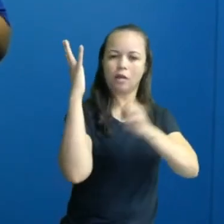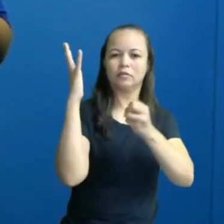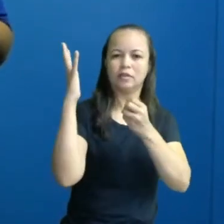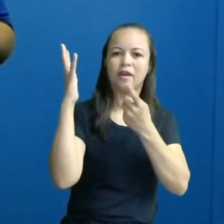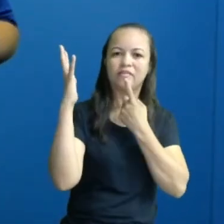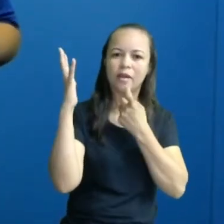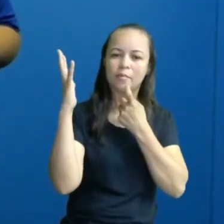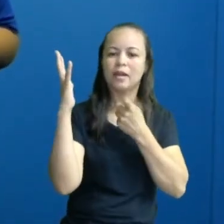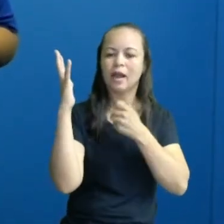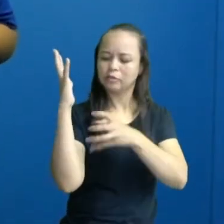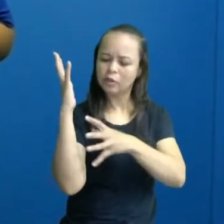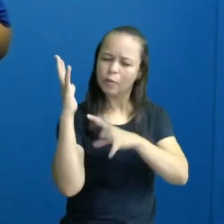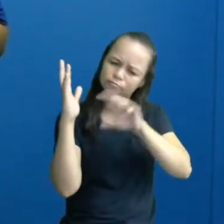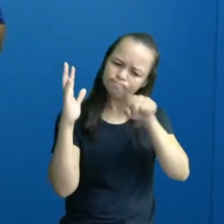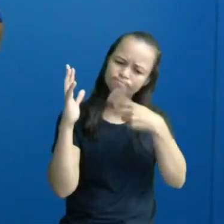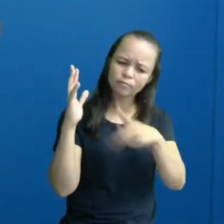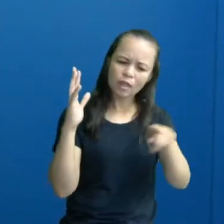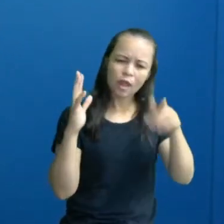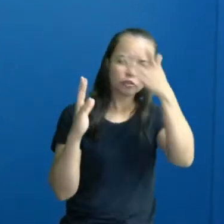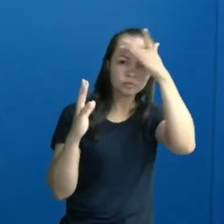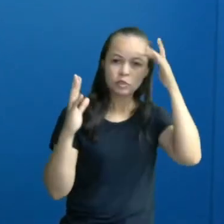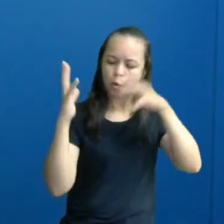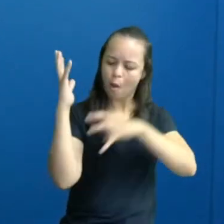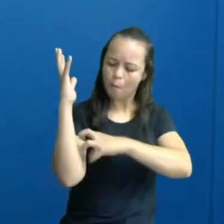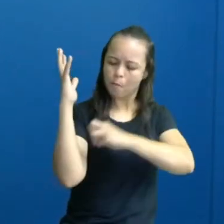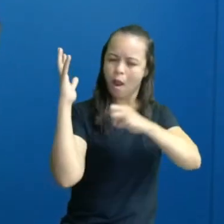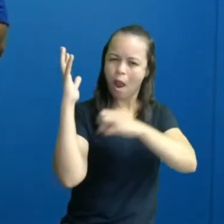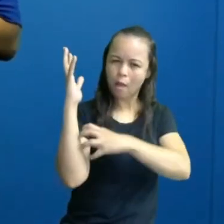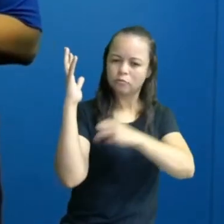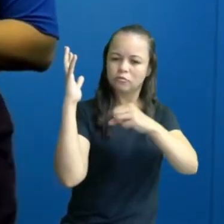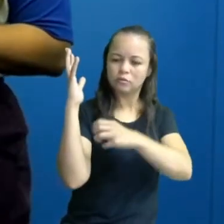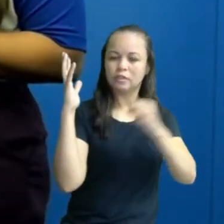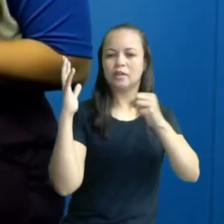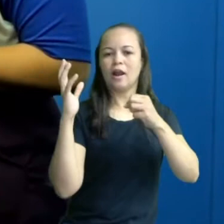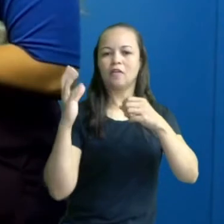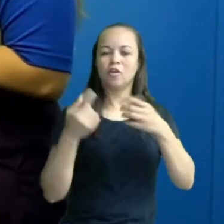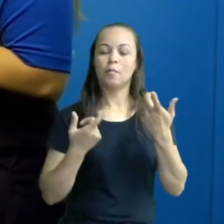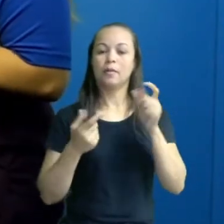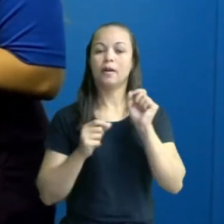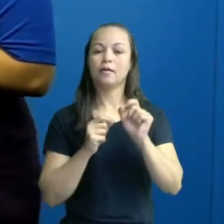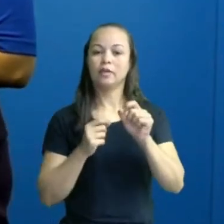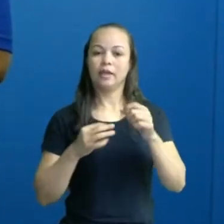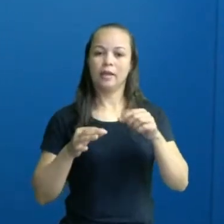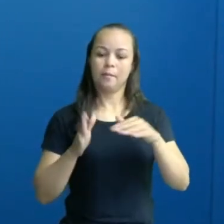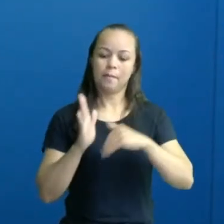árvore para tingir tecidos. A gente vai ver sobre isso ao longo da aula.